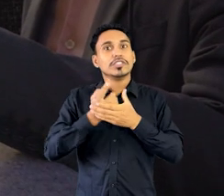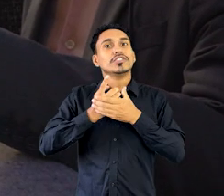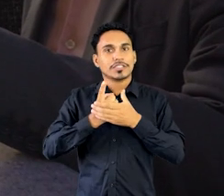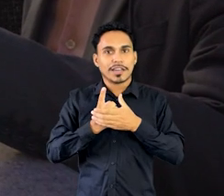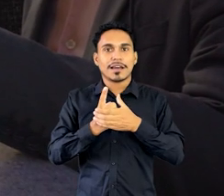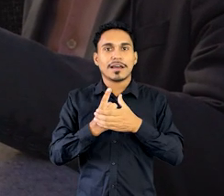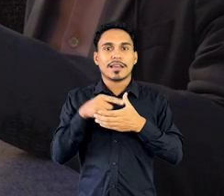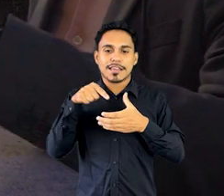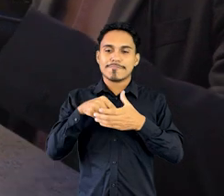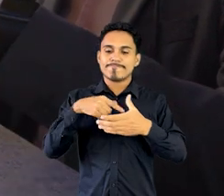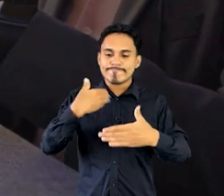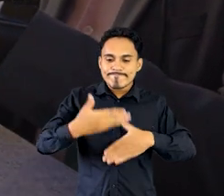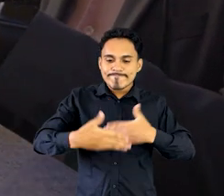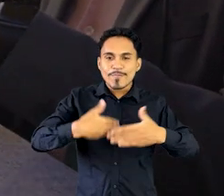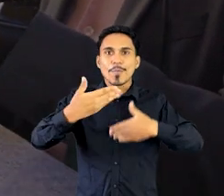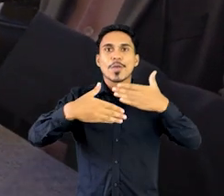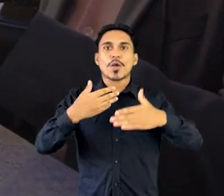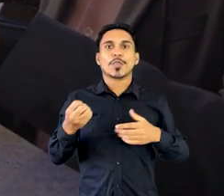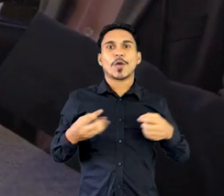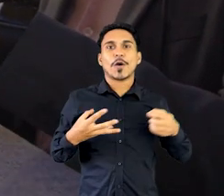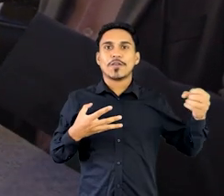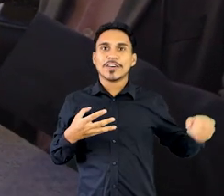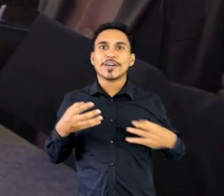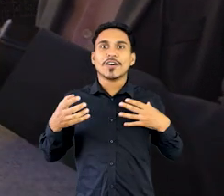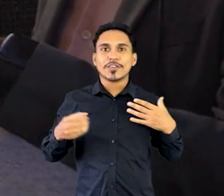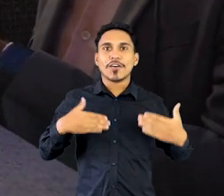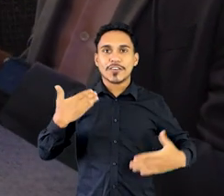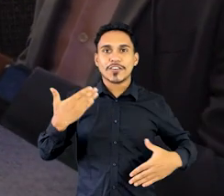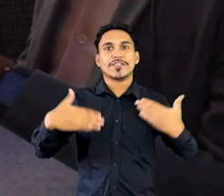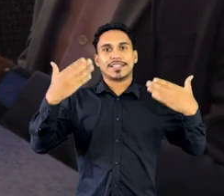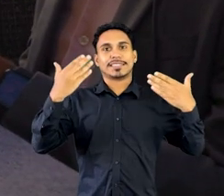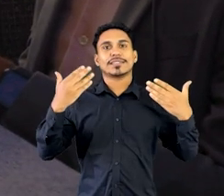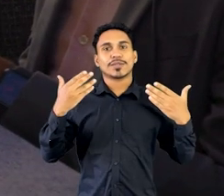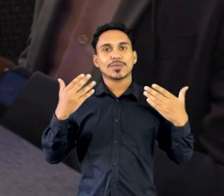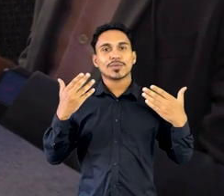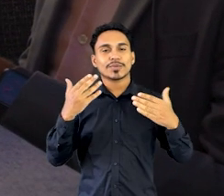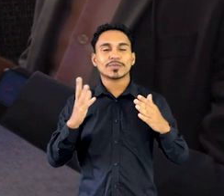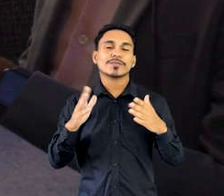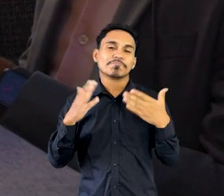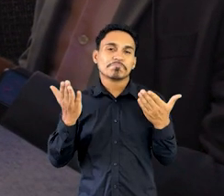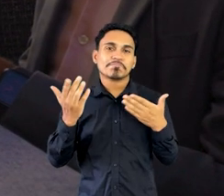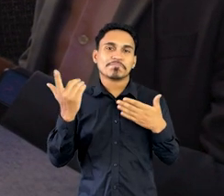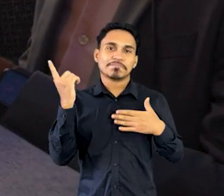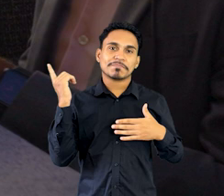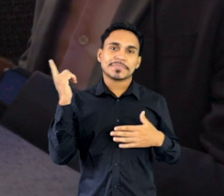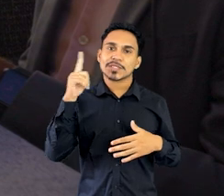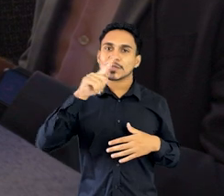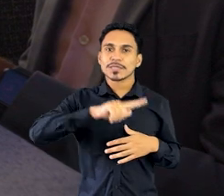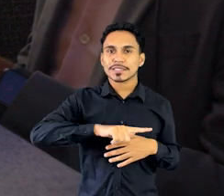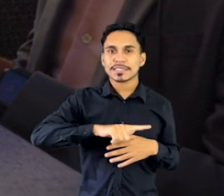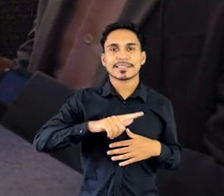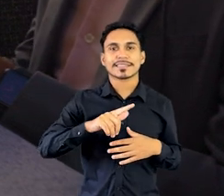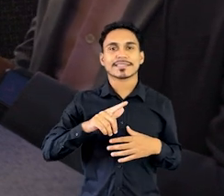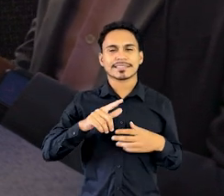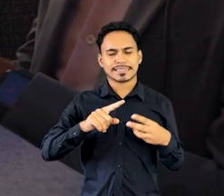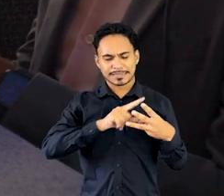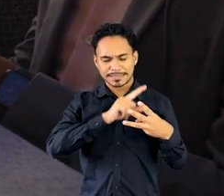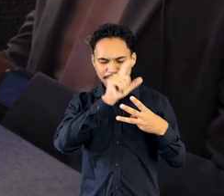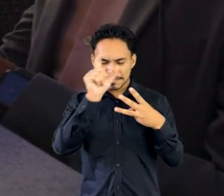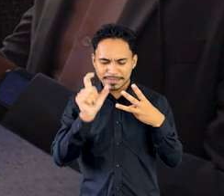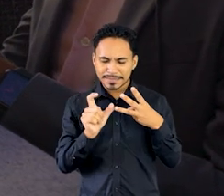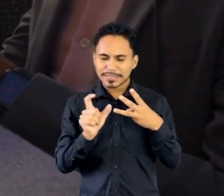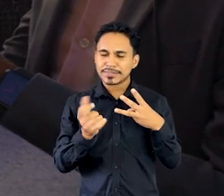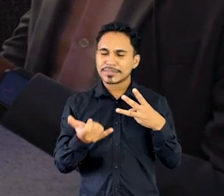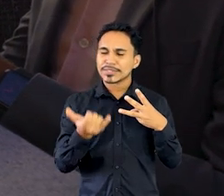alguma inovação e esses processos podem se desdobrar naquilo que é